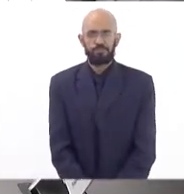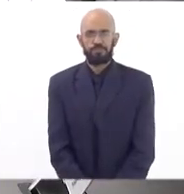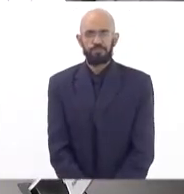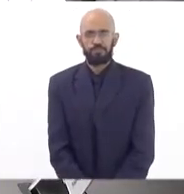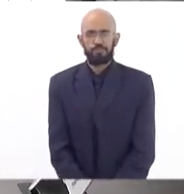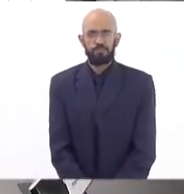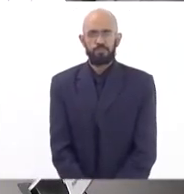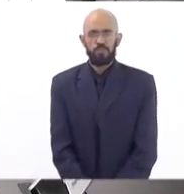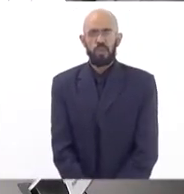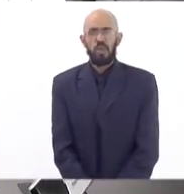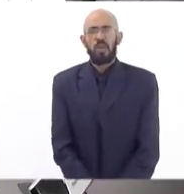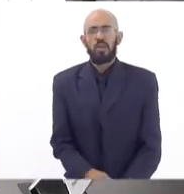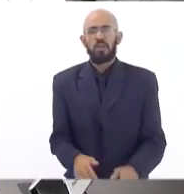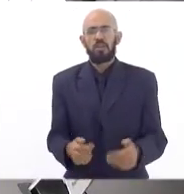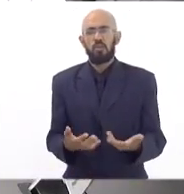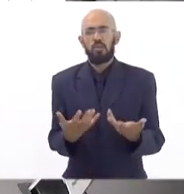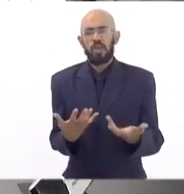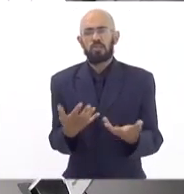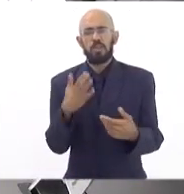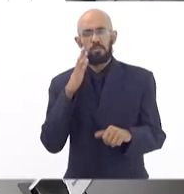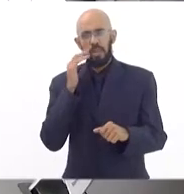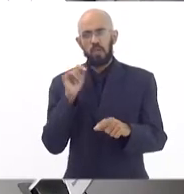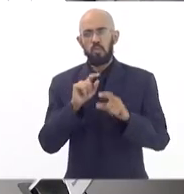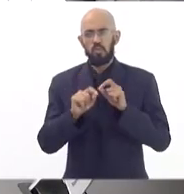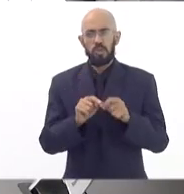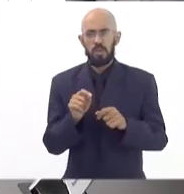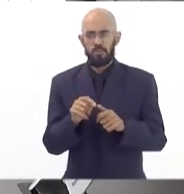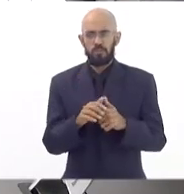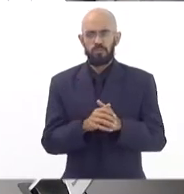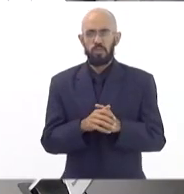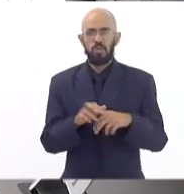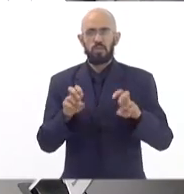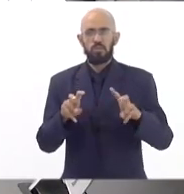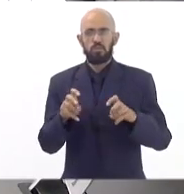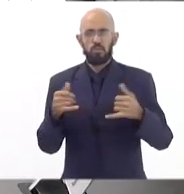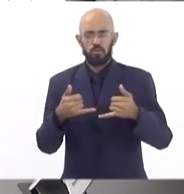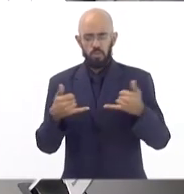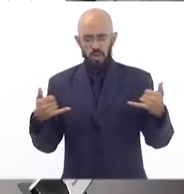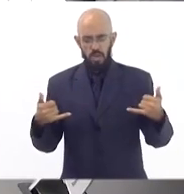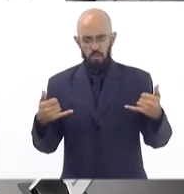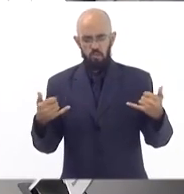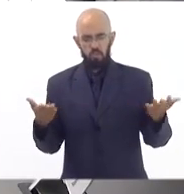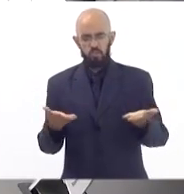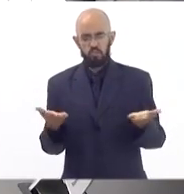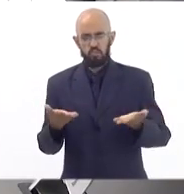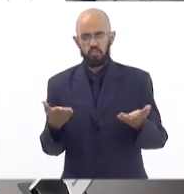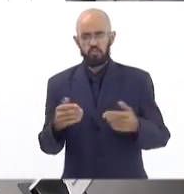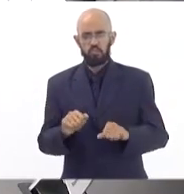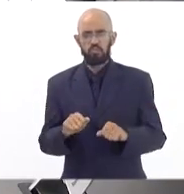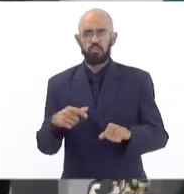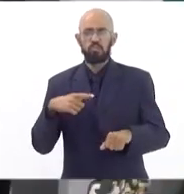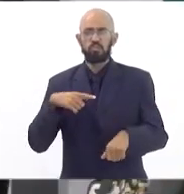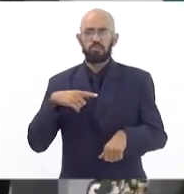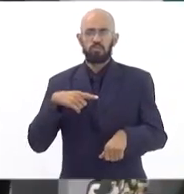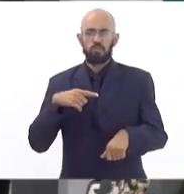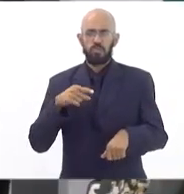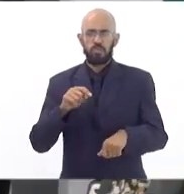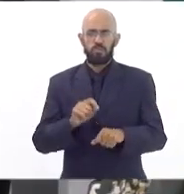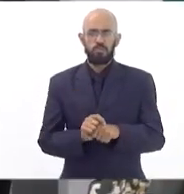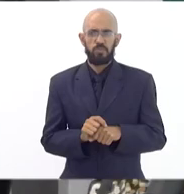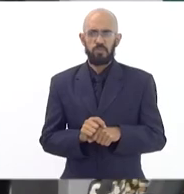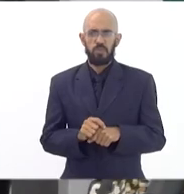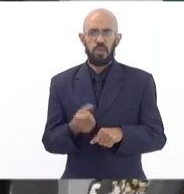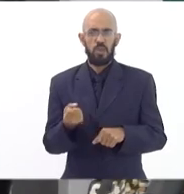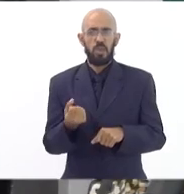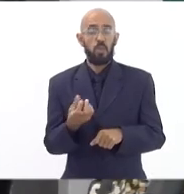o negócio eu queria saber se quis quanto o cabeamento atual O que é de cobre e quanto